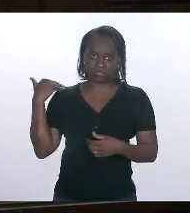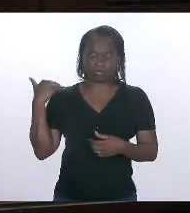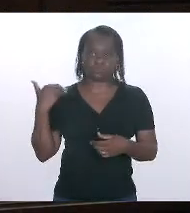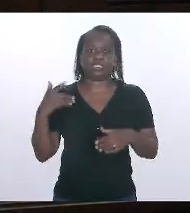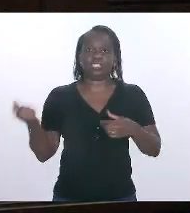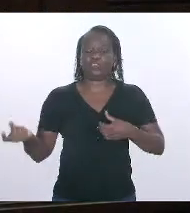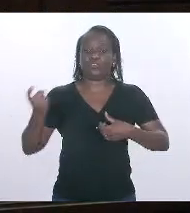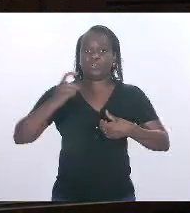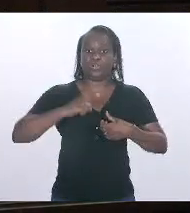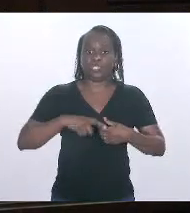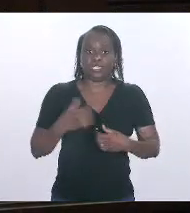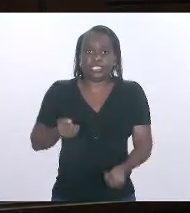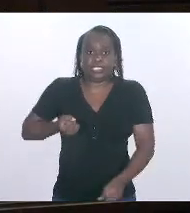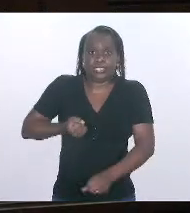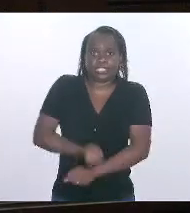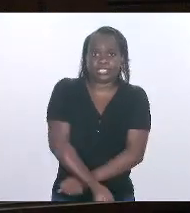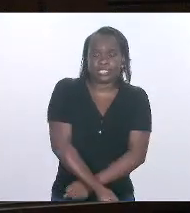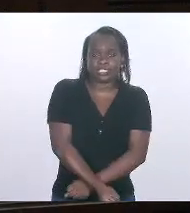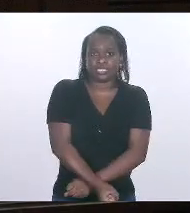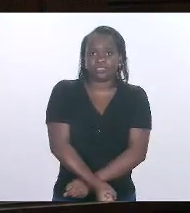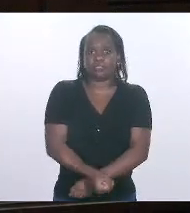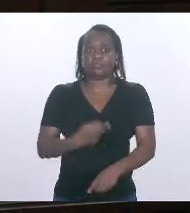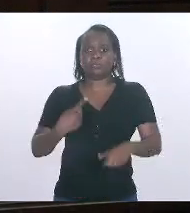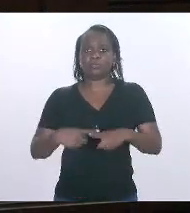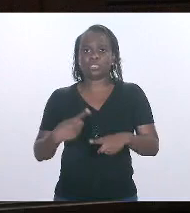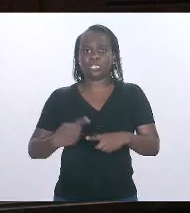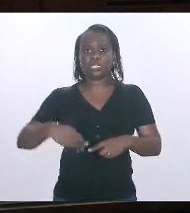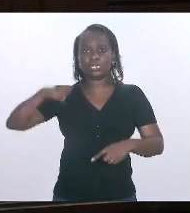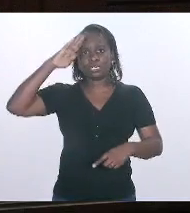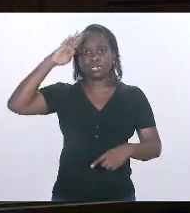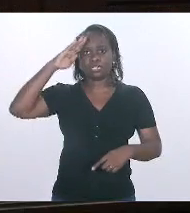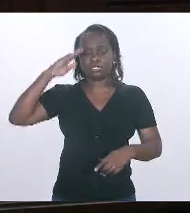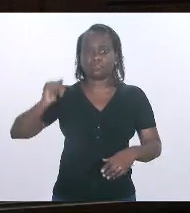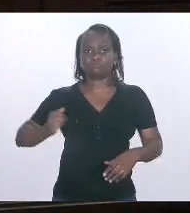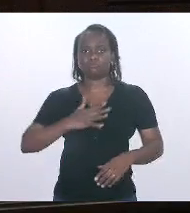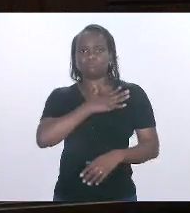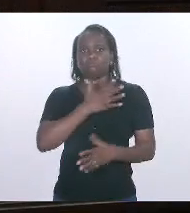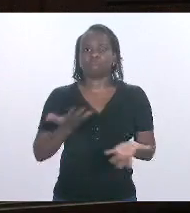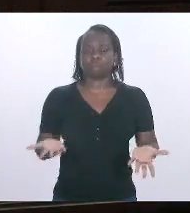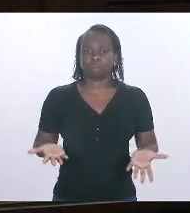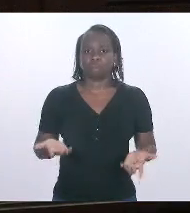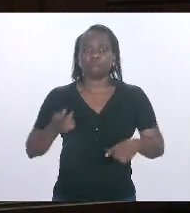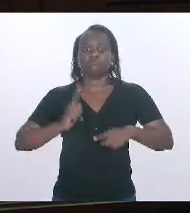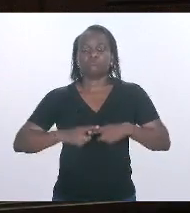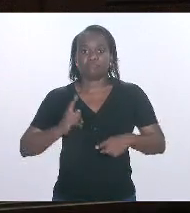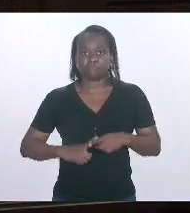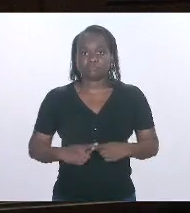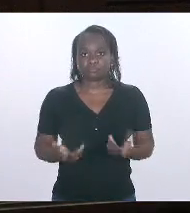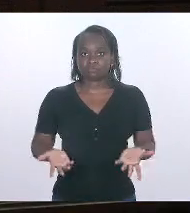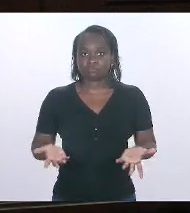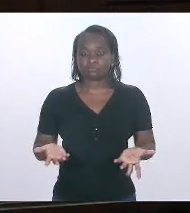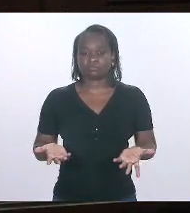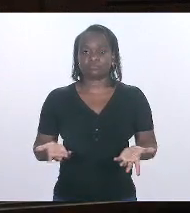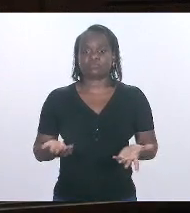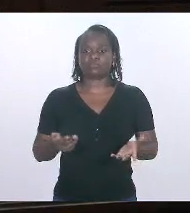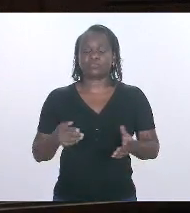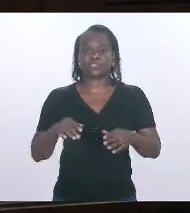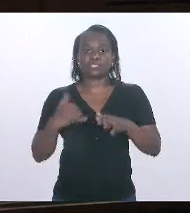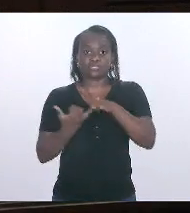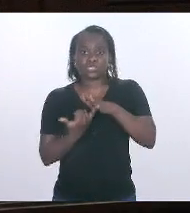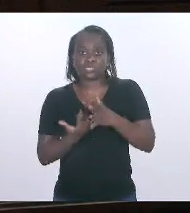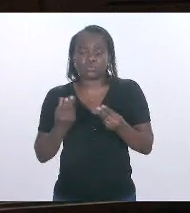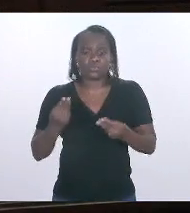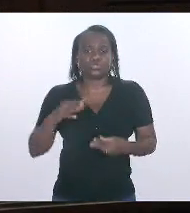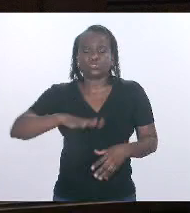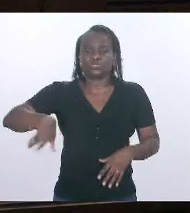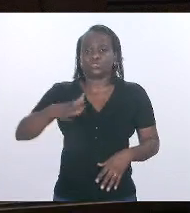estamos voltando à escravidão. Por que os militares? Por que uma instituição tão